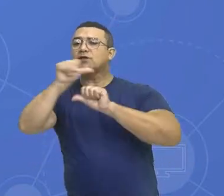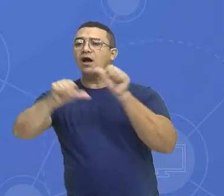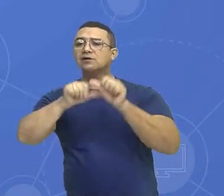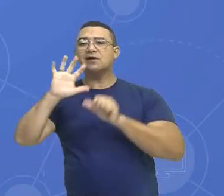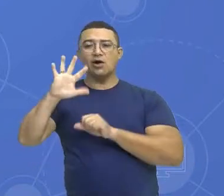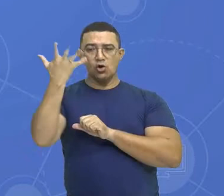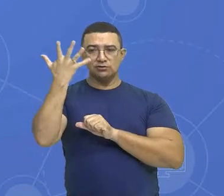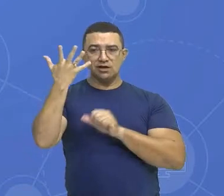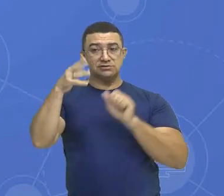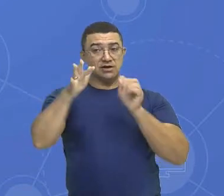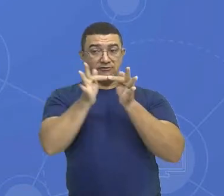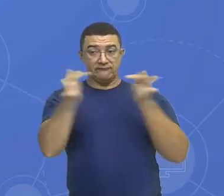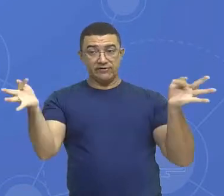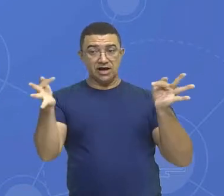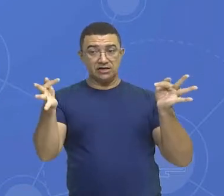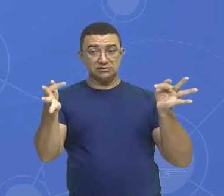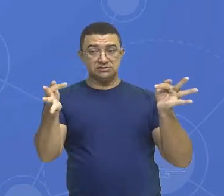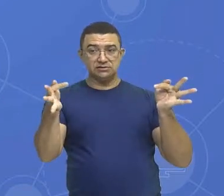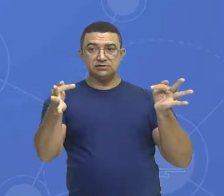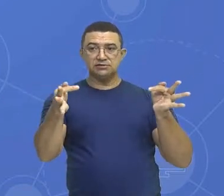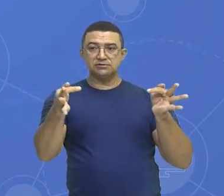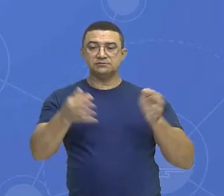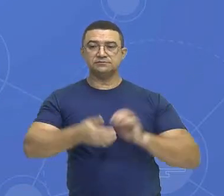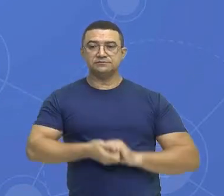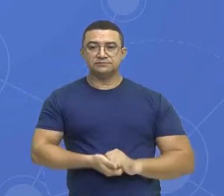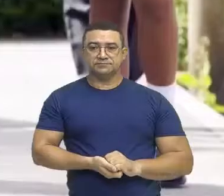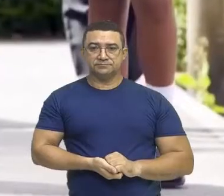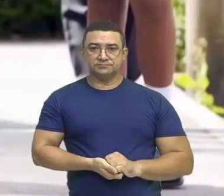forma afirmativa para negativa. Olha só.